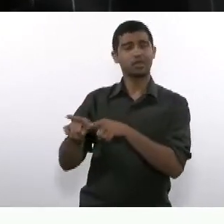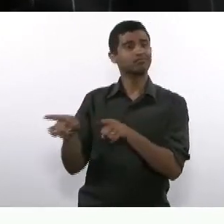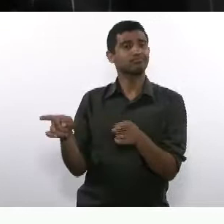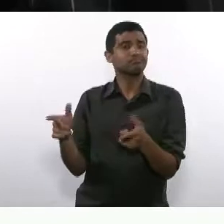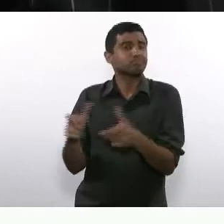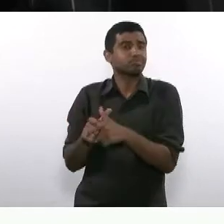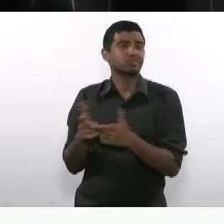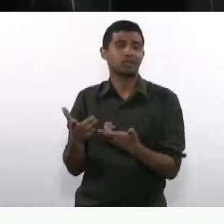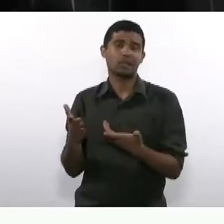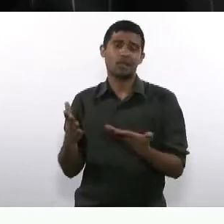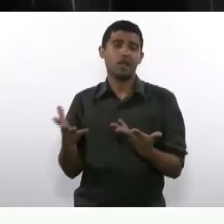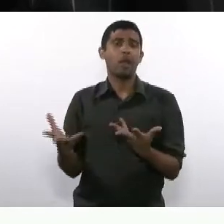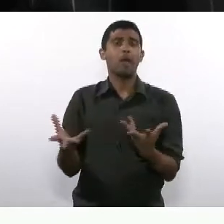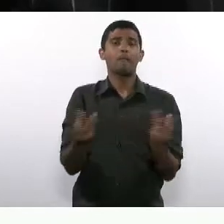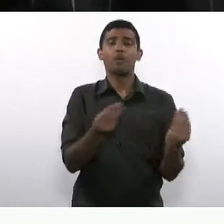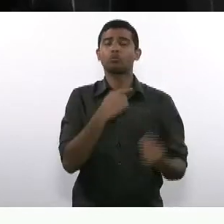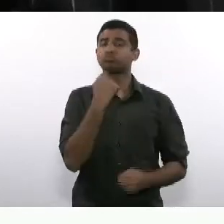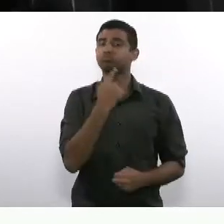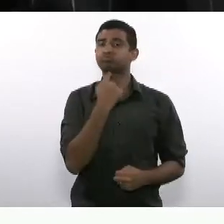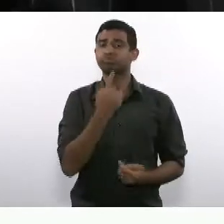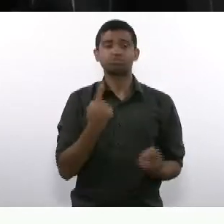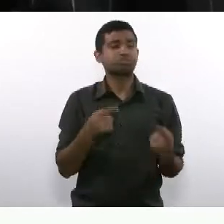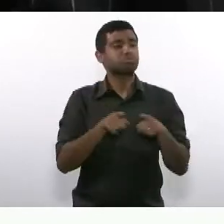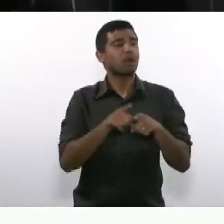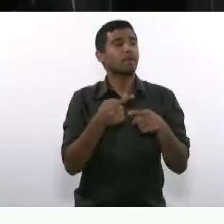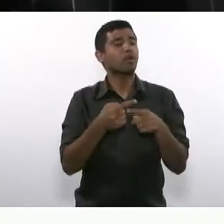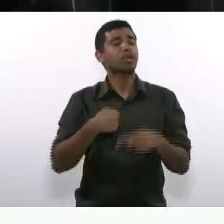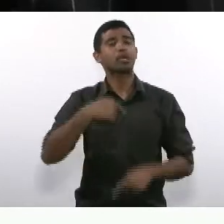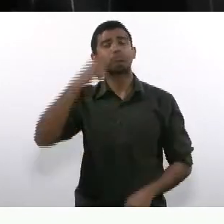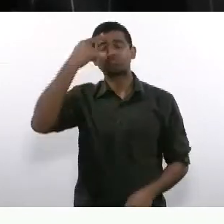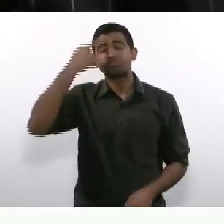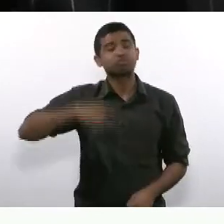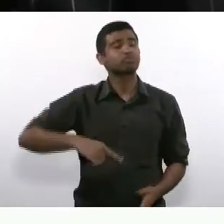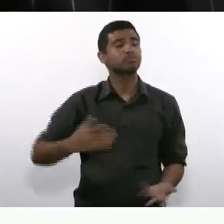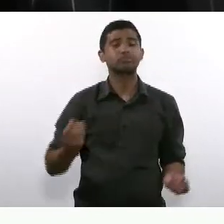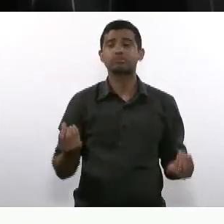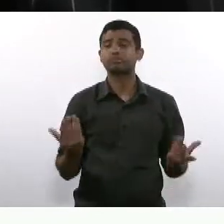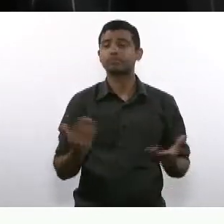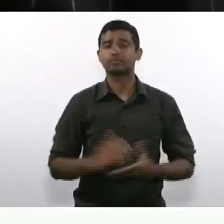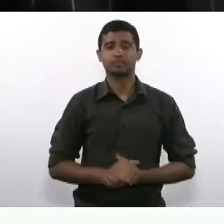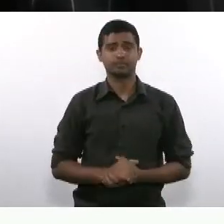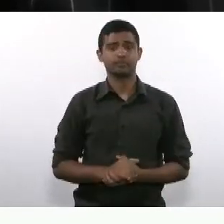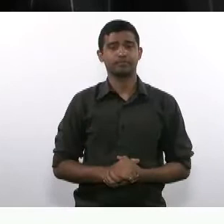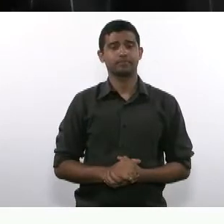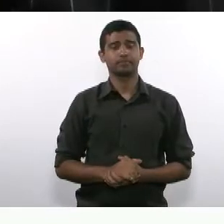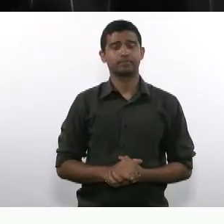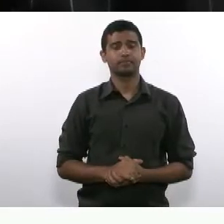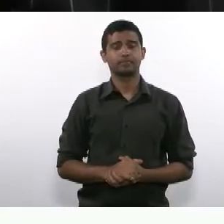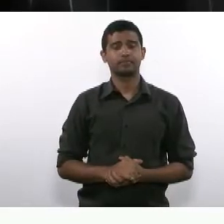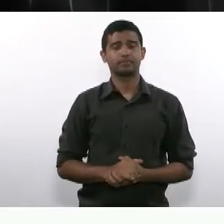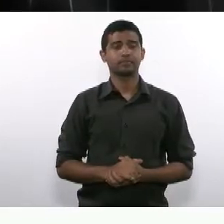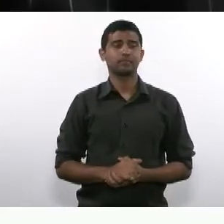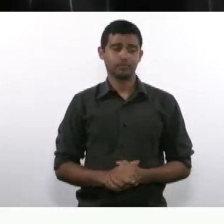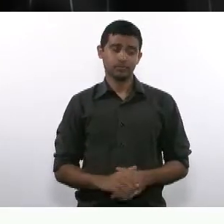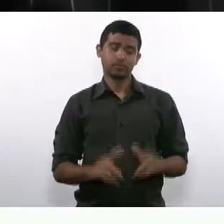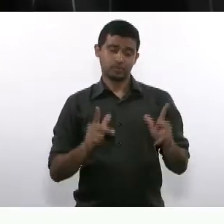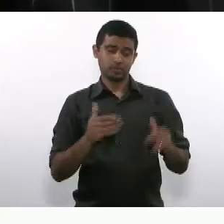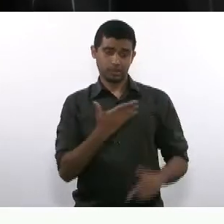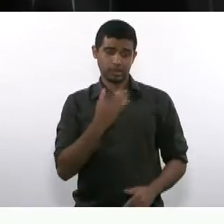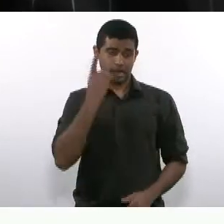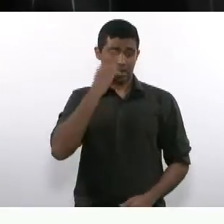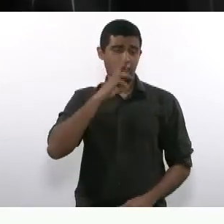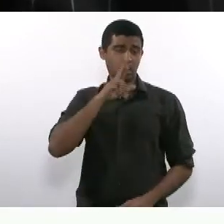não conseguem o patrocínio por desconhecimento. Né? Acaba ficando os grandes eventos, como o deputado Rodrigo Amorim